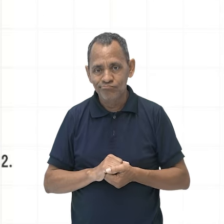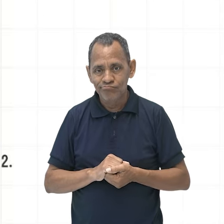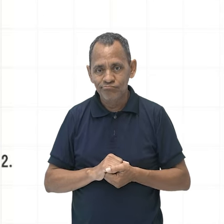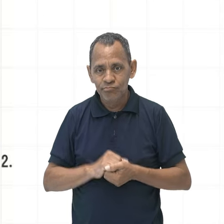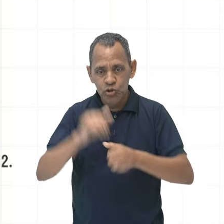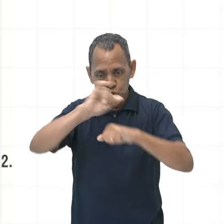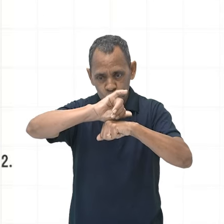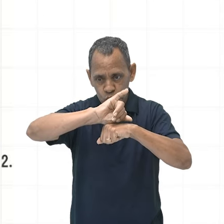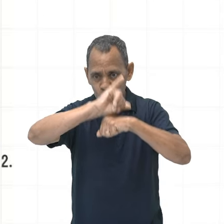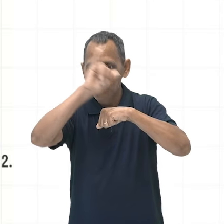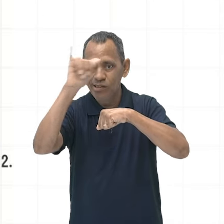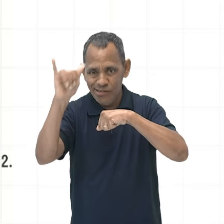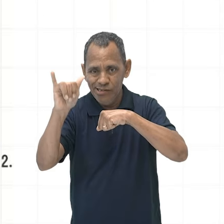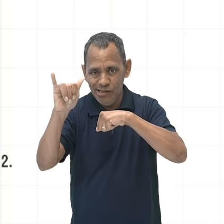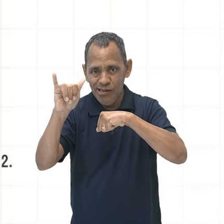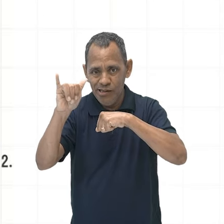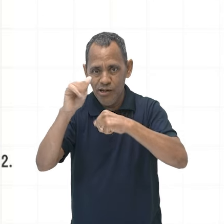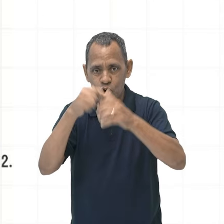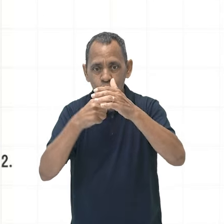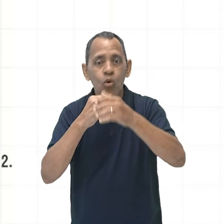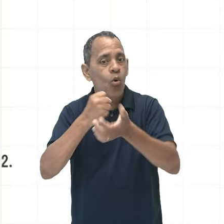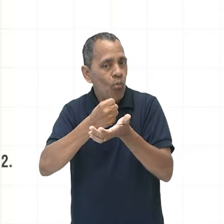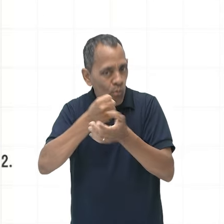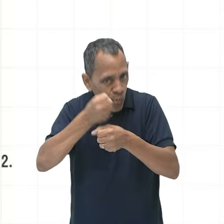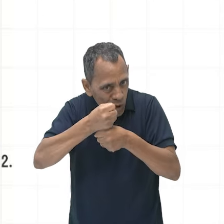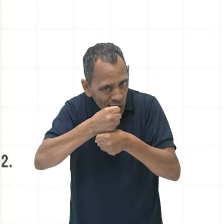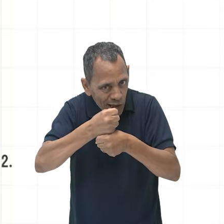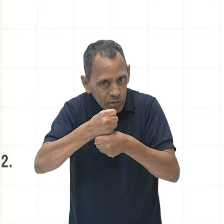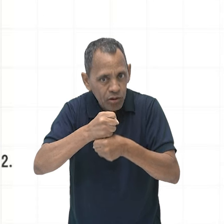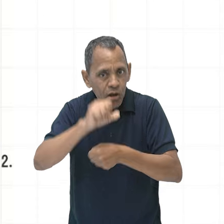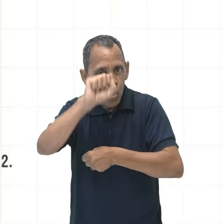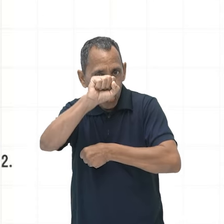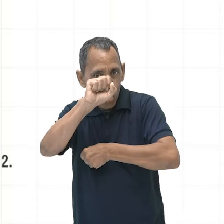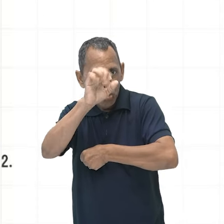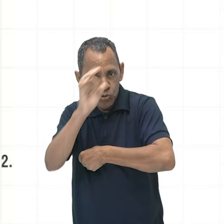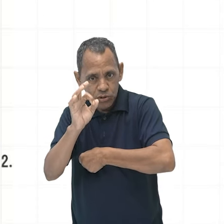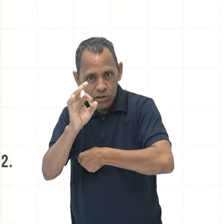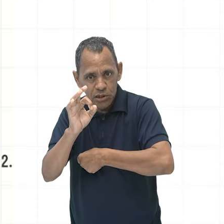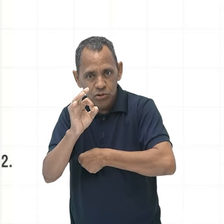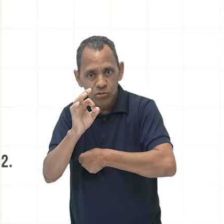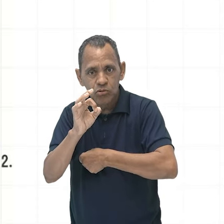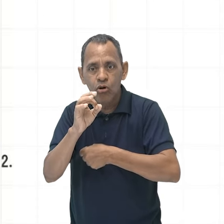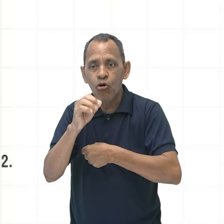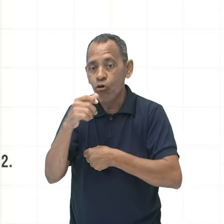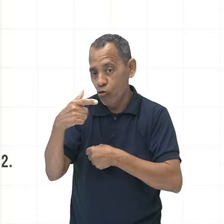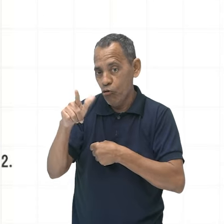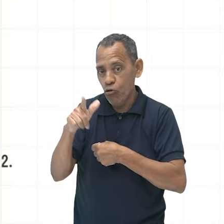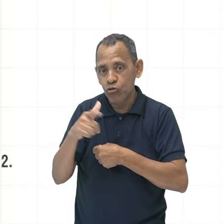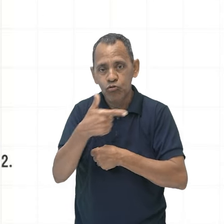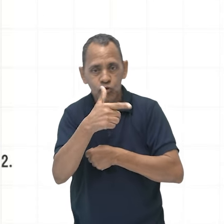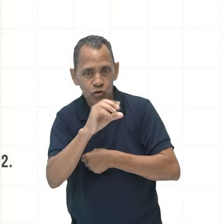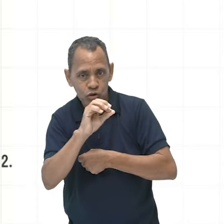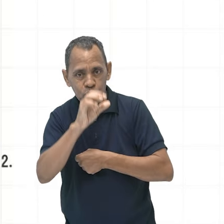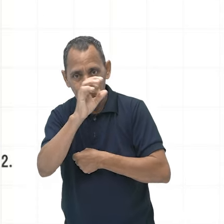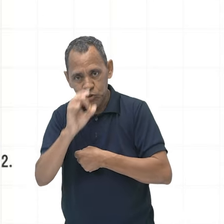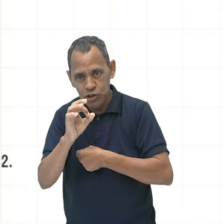exportação anual dessa empresa. 8% foi de outros, 20% foi de